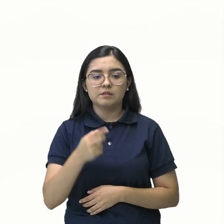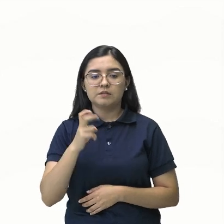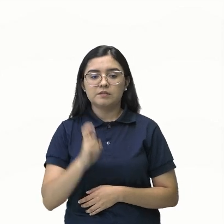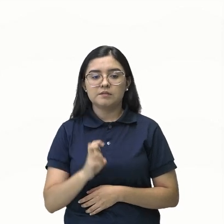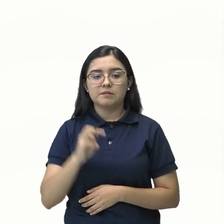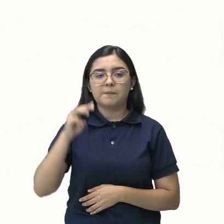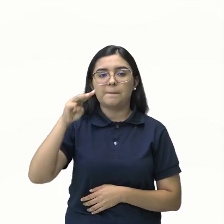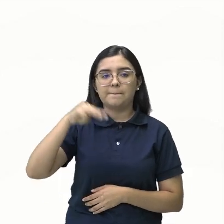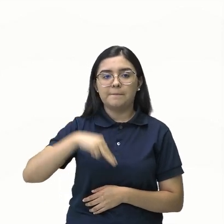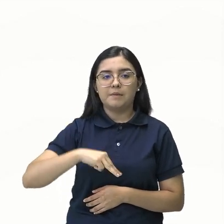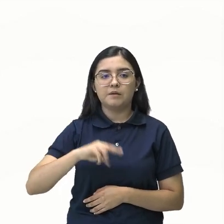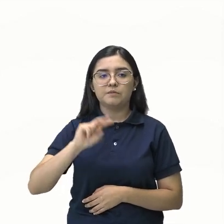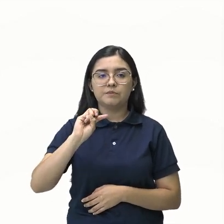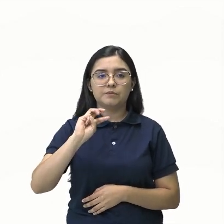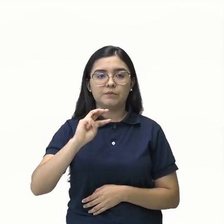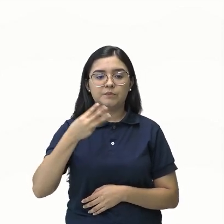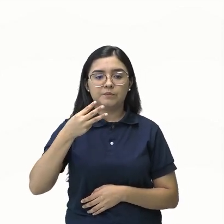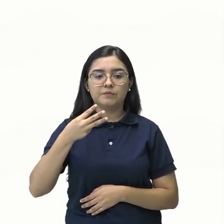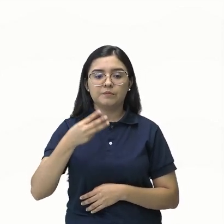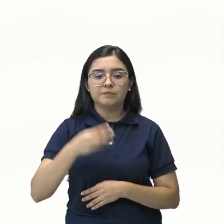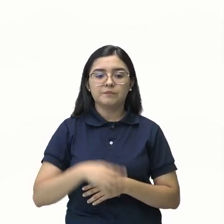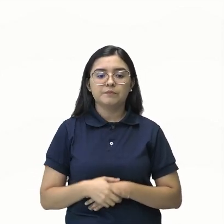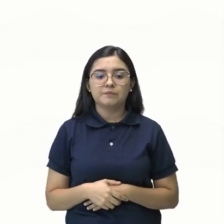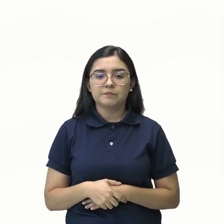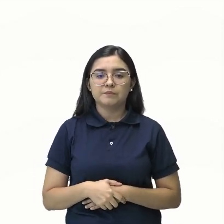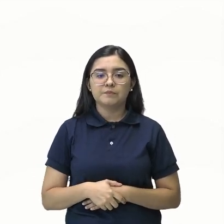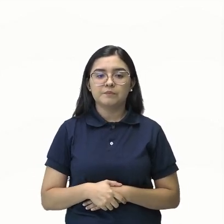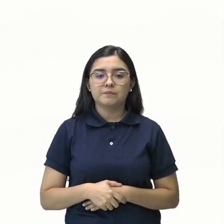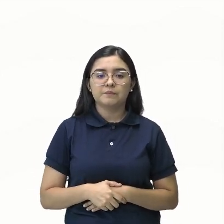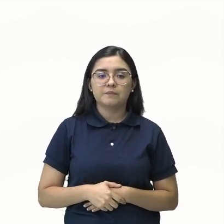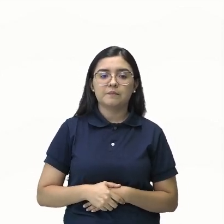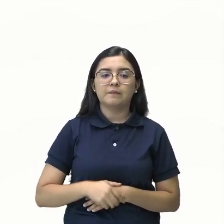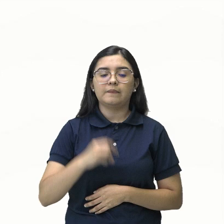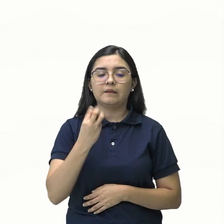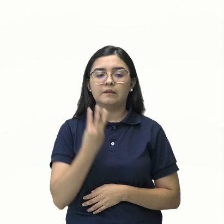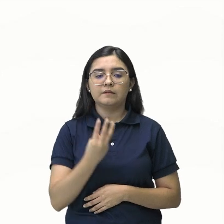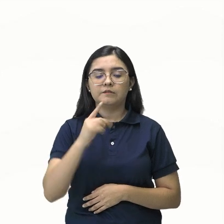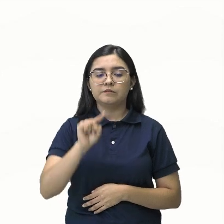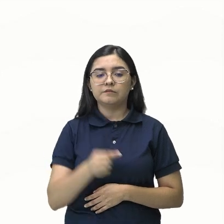3,375 metros cúbicos, né? Então,